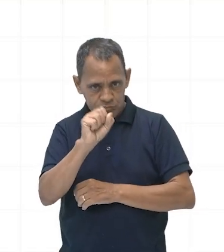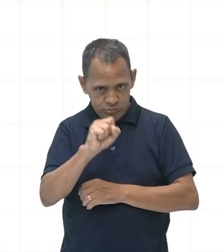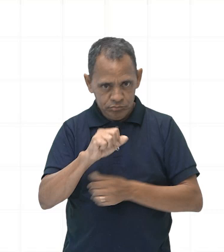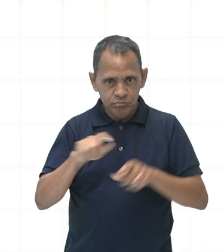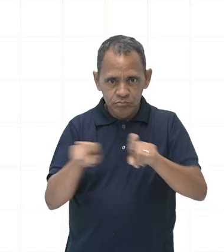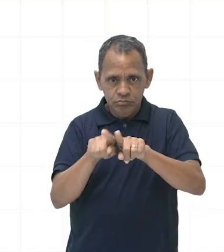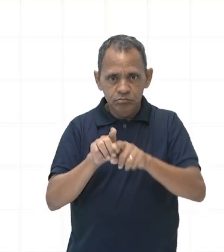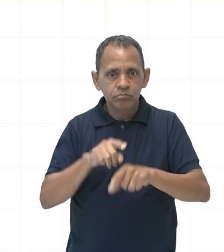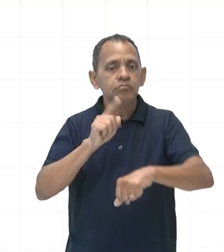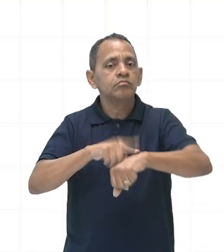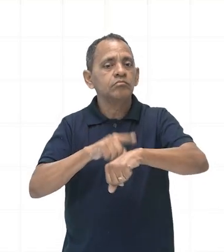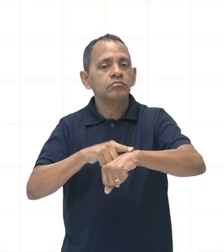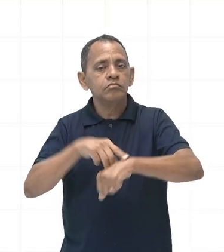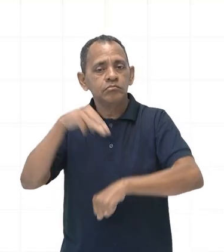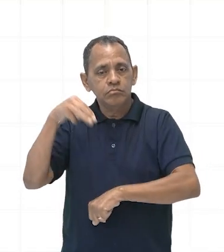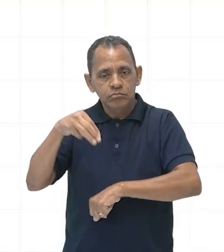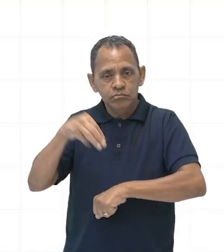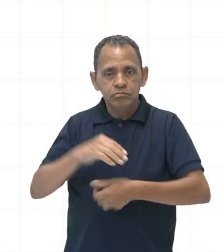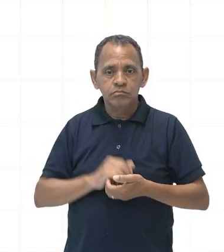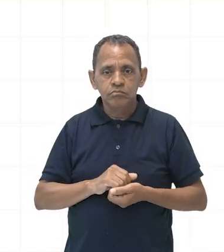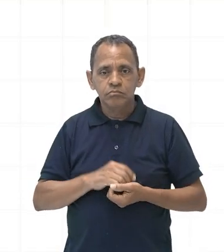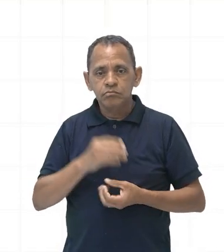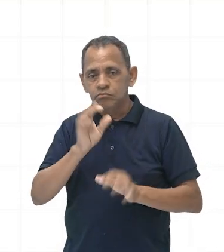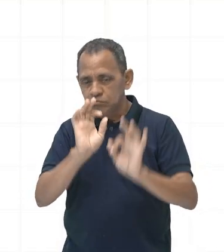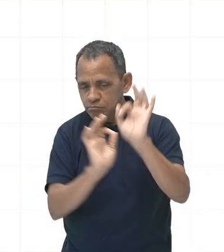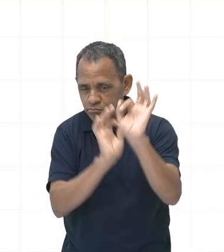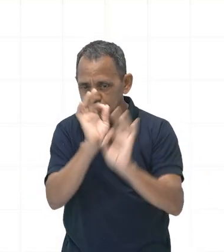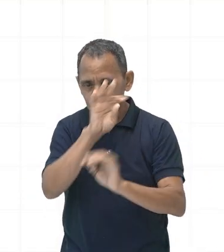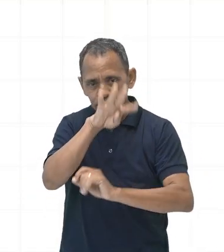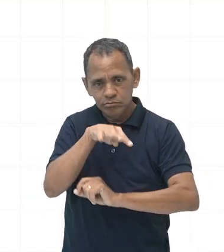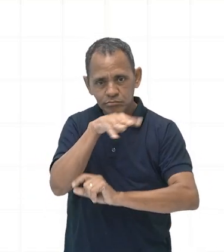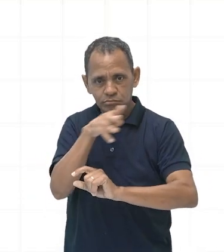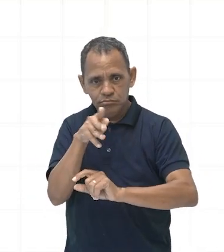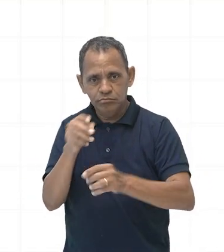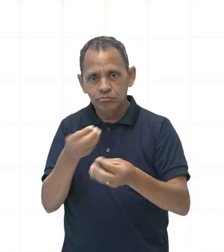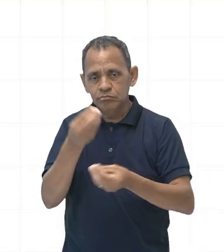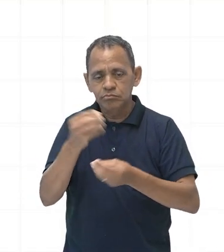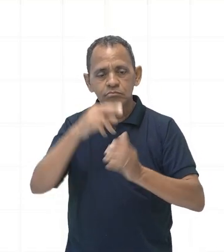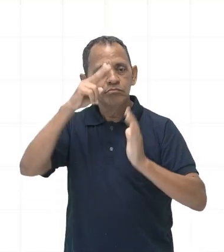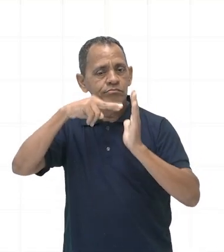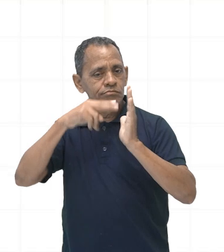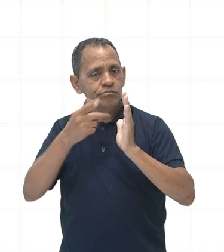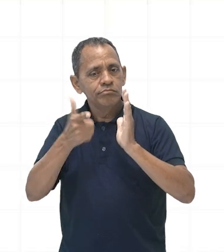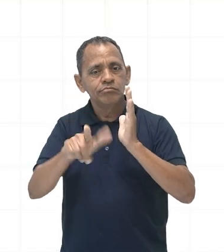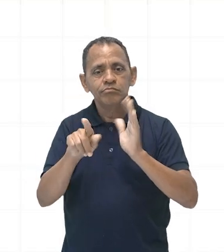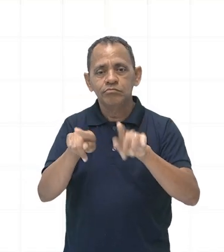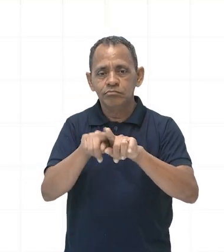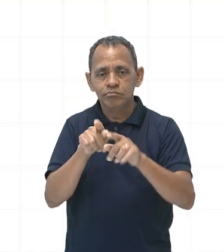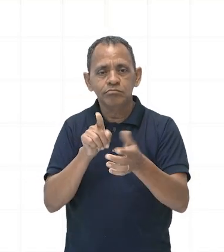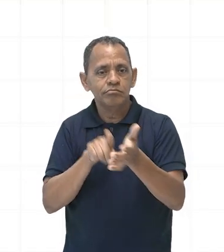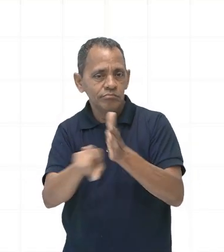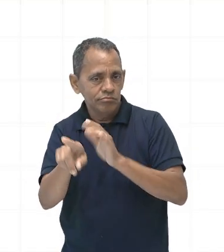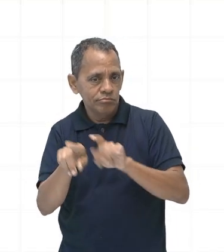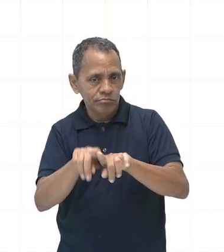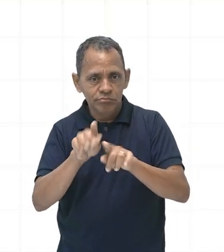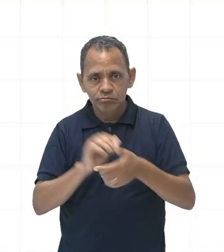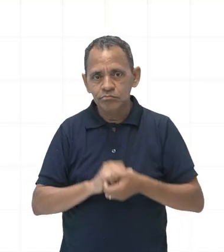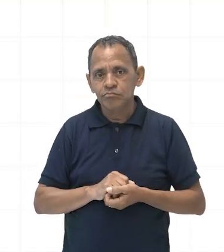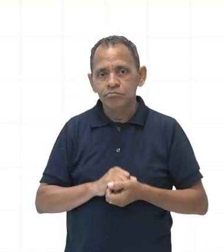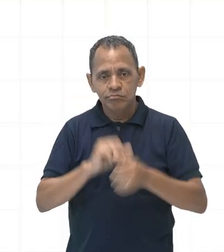minutos. Agora, a gente vai preencher a tabela. Então, vamos ler novamente o problema. Uma fábrica de bolos